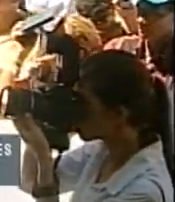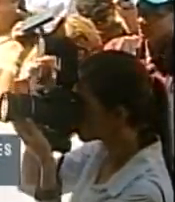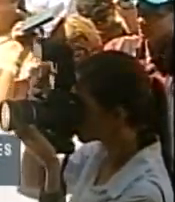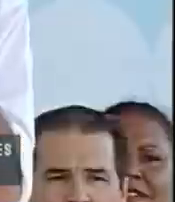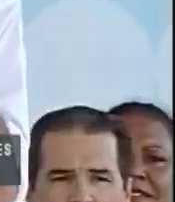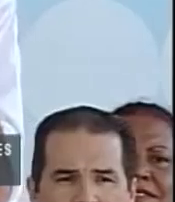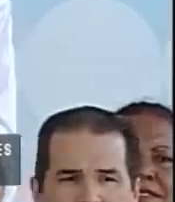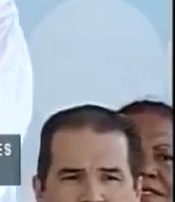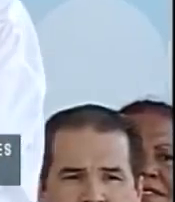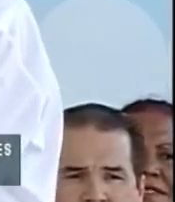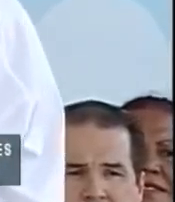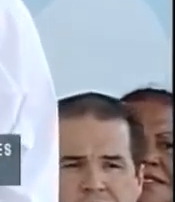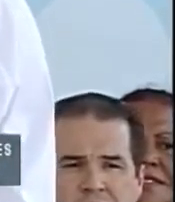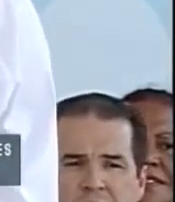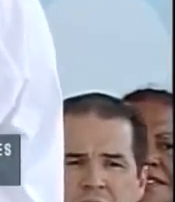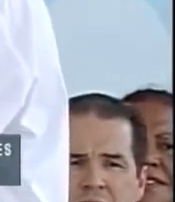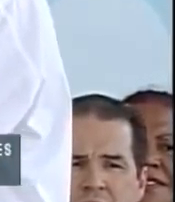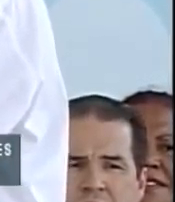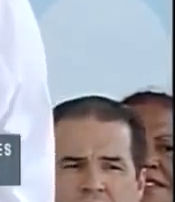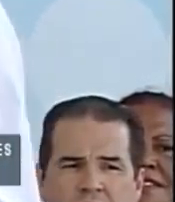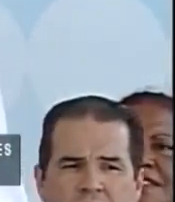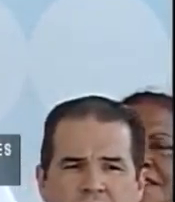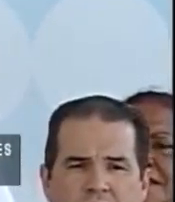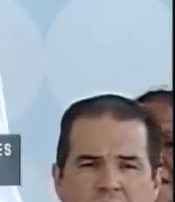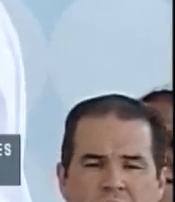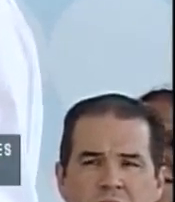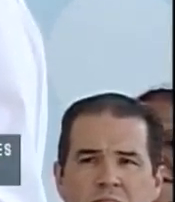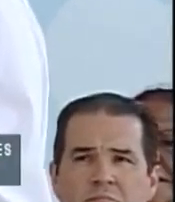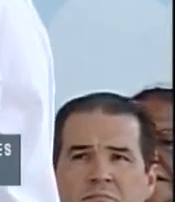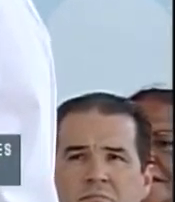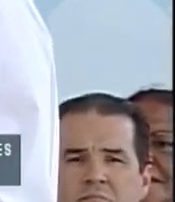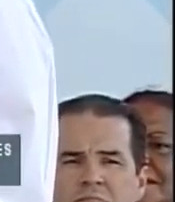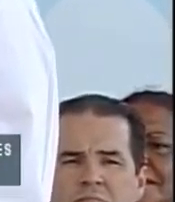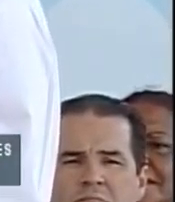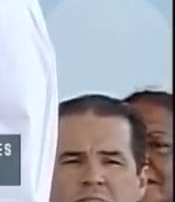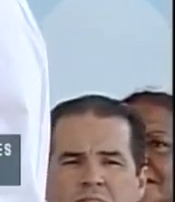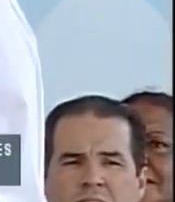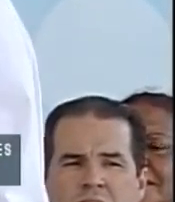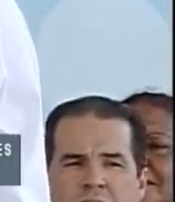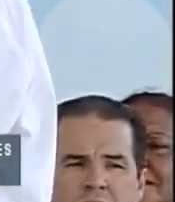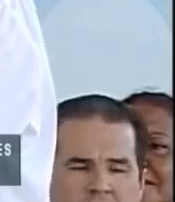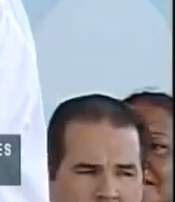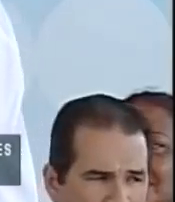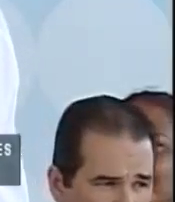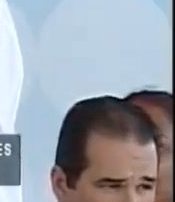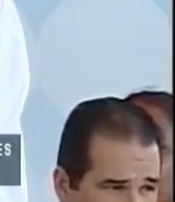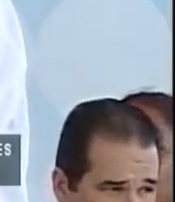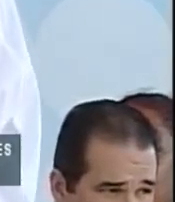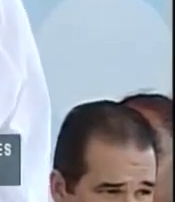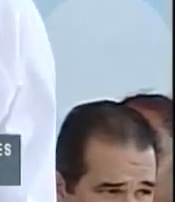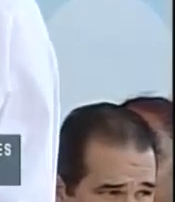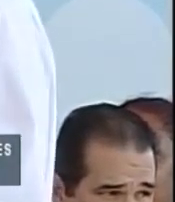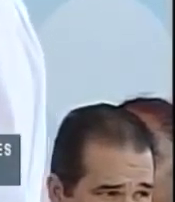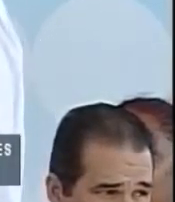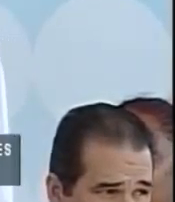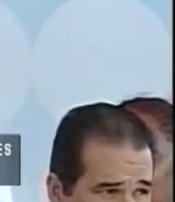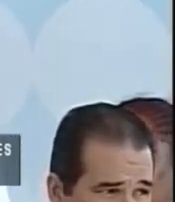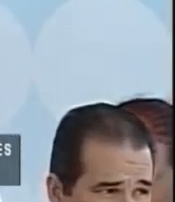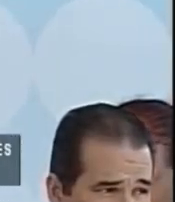pelo que está se fazendo na saúde. Isso se completa com as UPAs. Nós vamos chegar até o fim do ano com 40 UPAs nessa